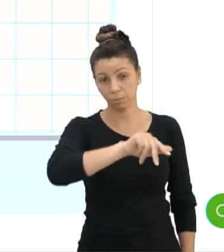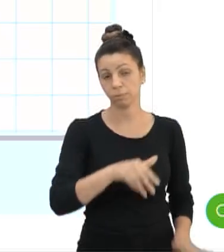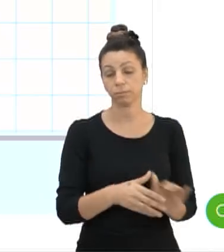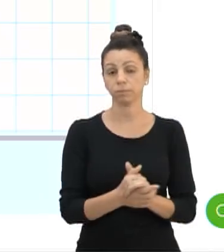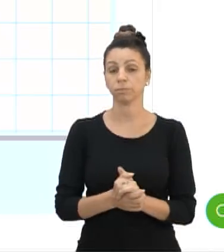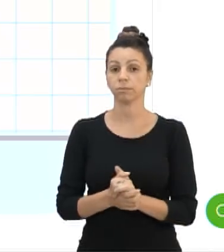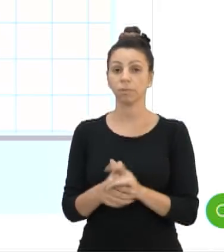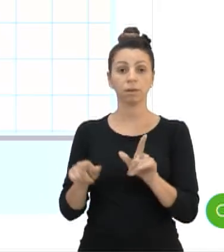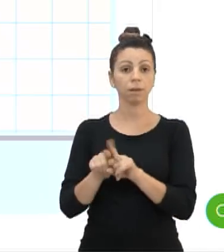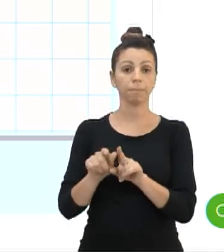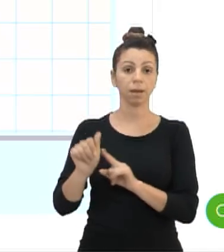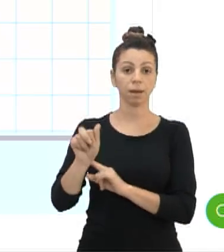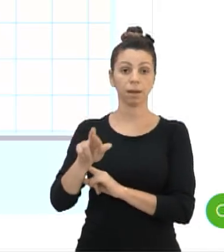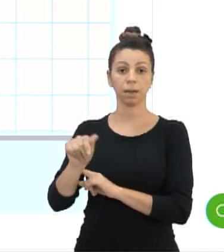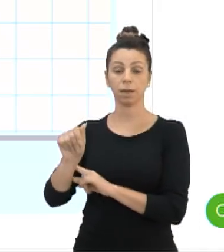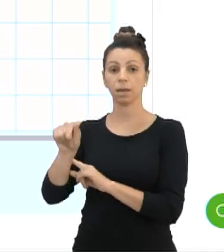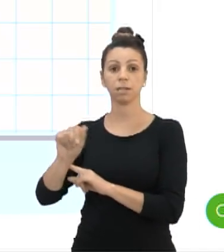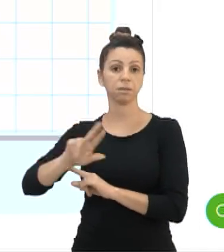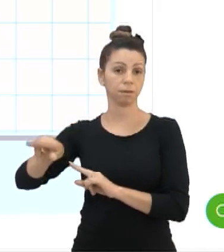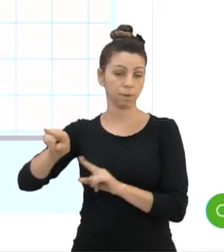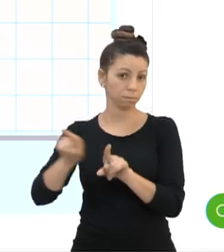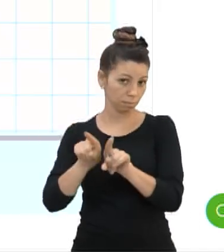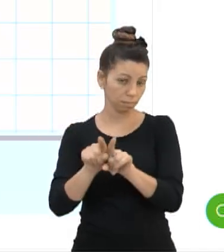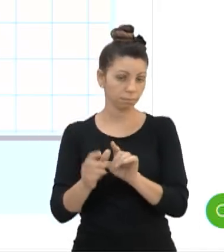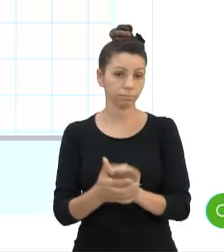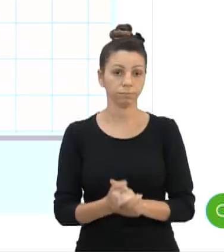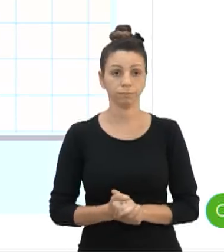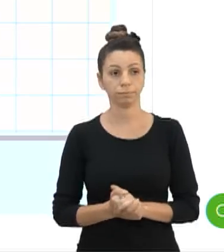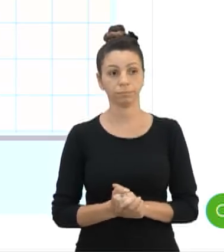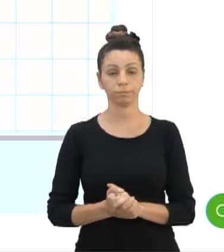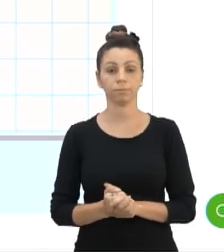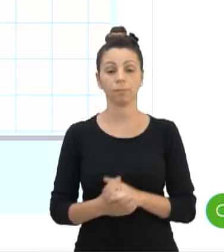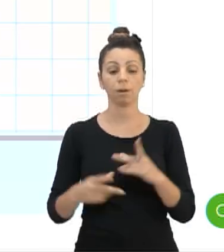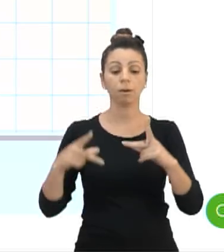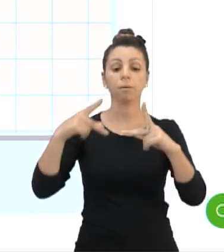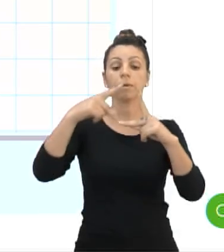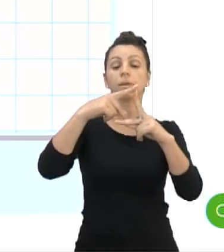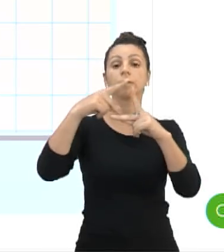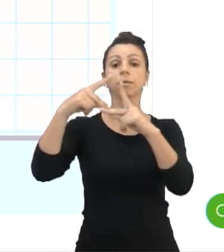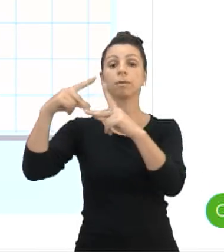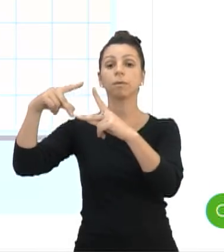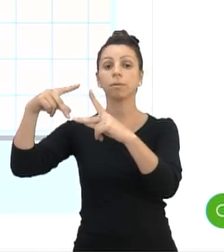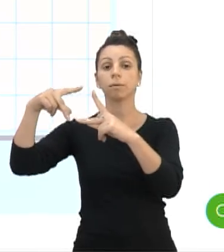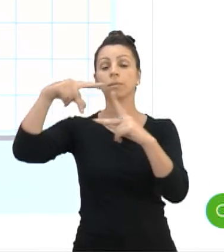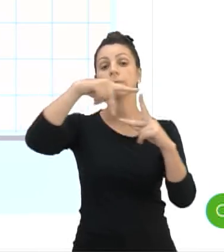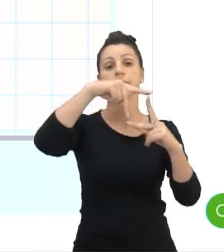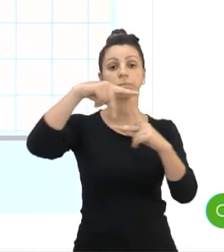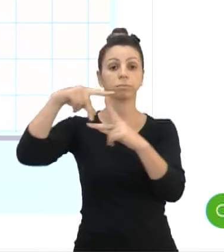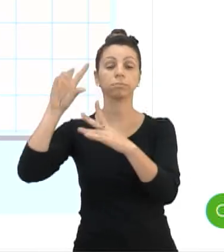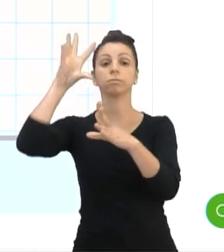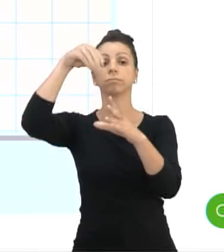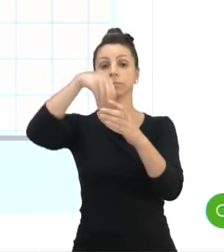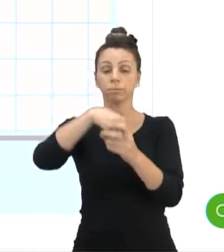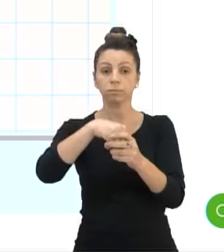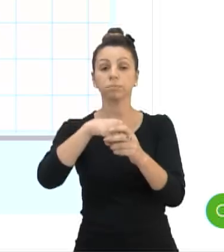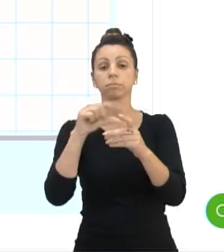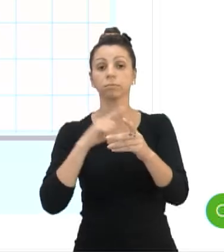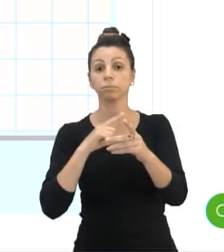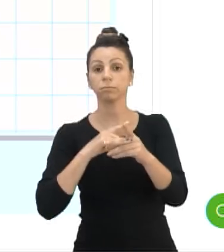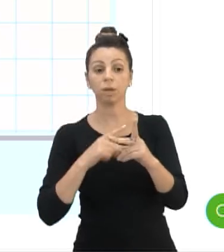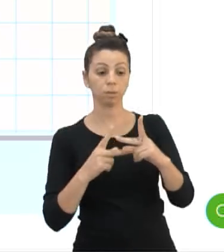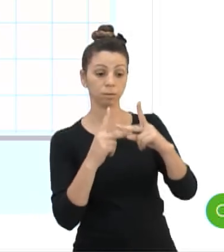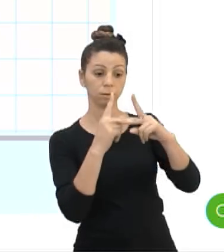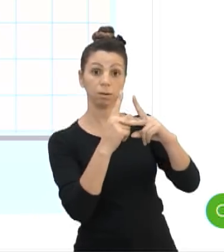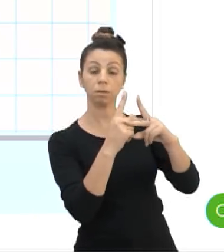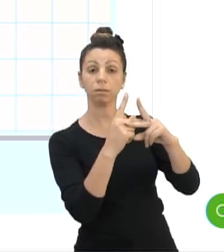falando de quadradinhos preenchidos. Então, nas próximas aulas, quando a gente for trabalhar as